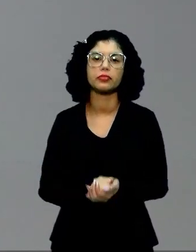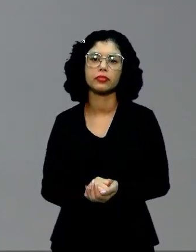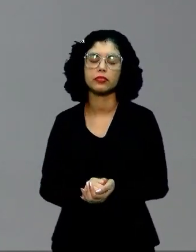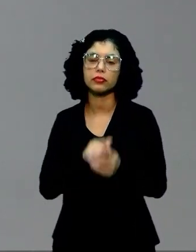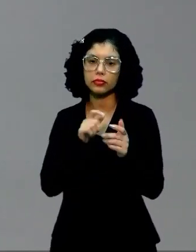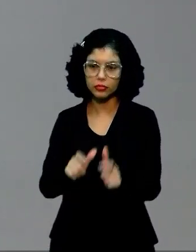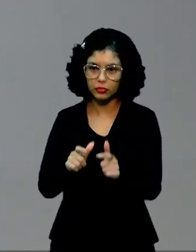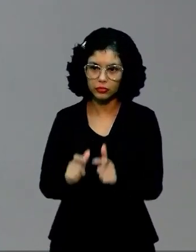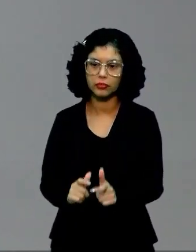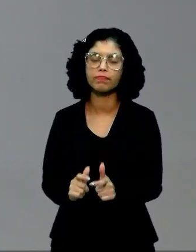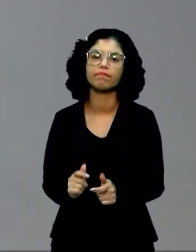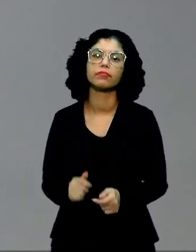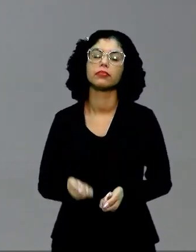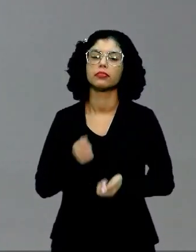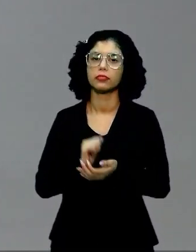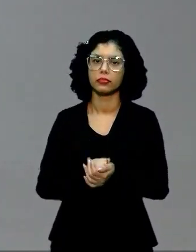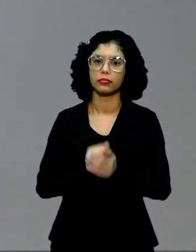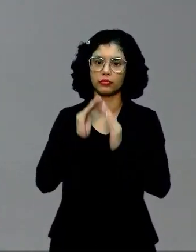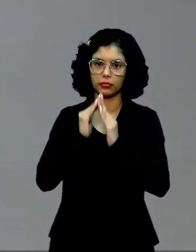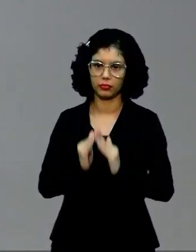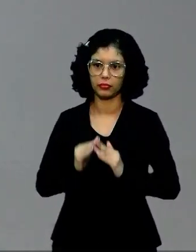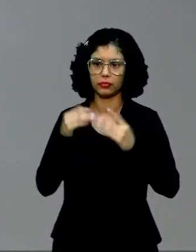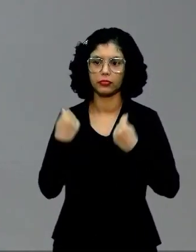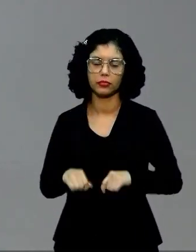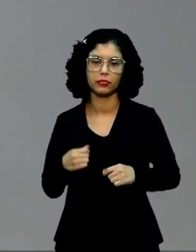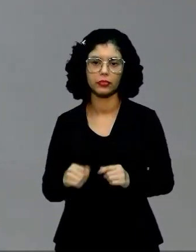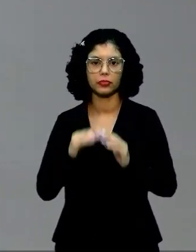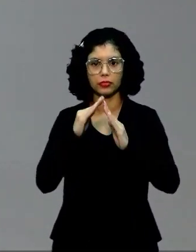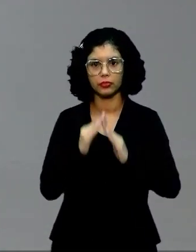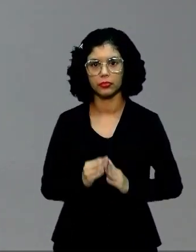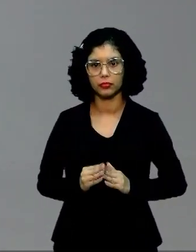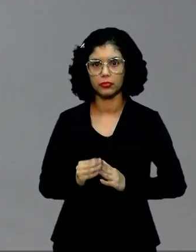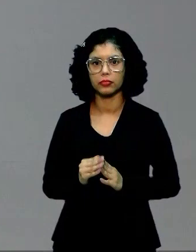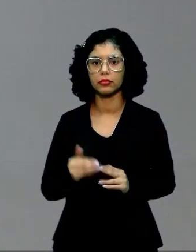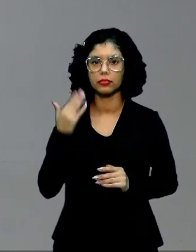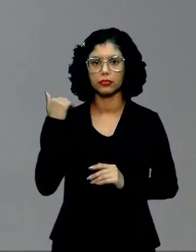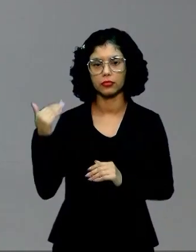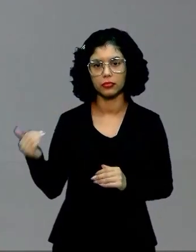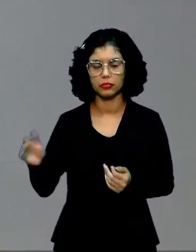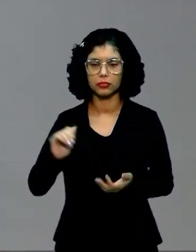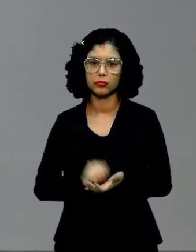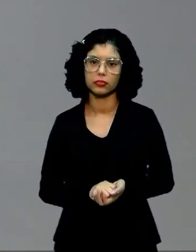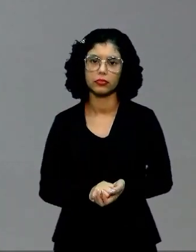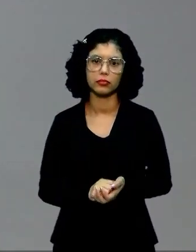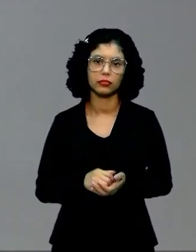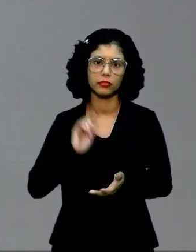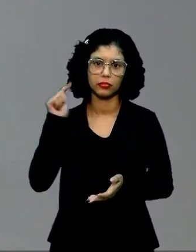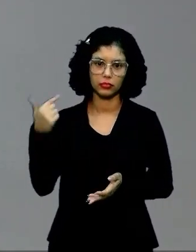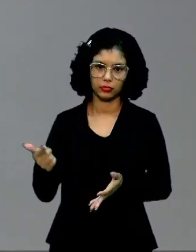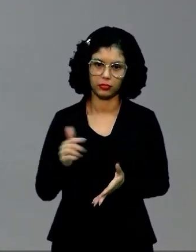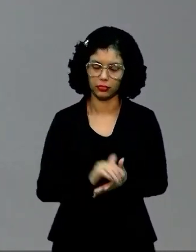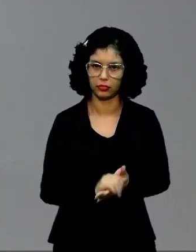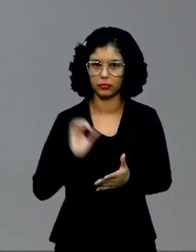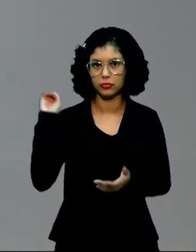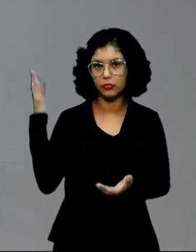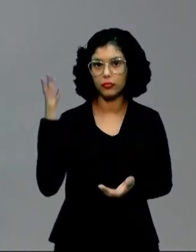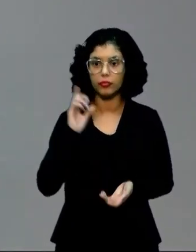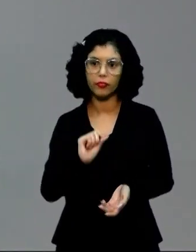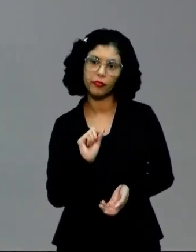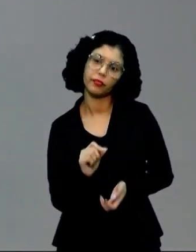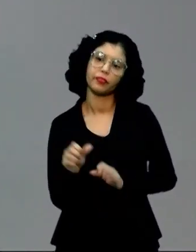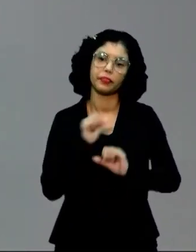do local em que ele estava, e ele tem que ir morar de favor na casa dos outros. E aí o que